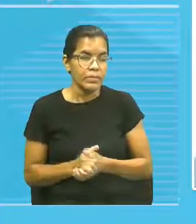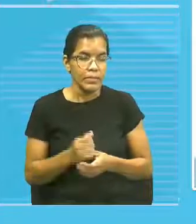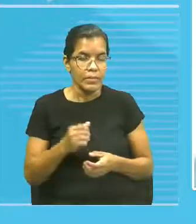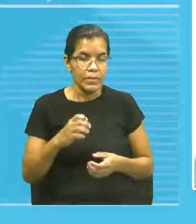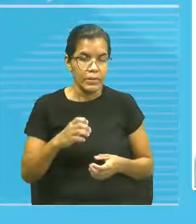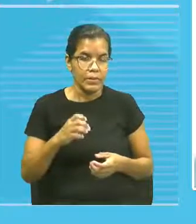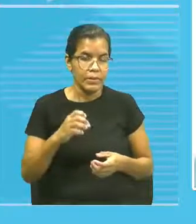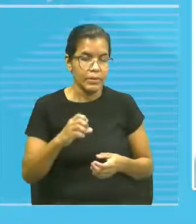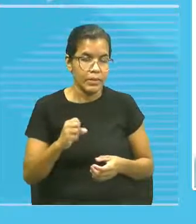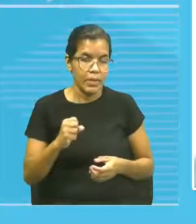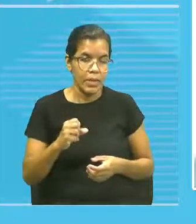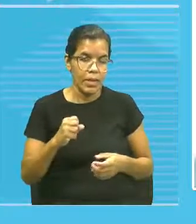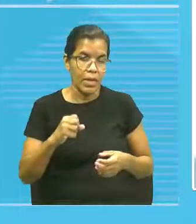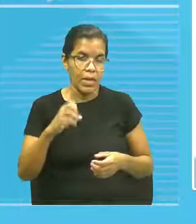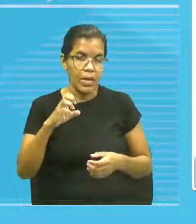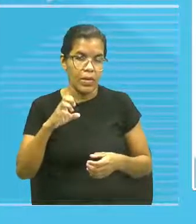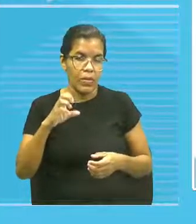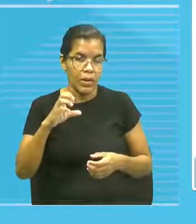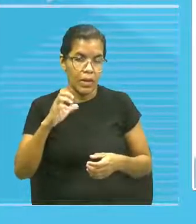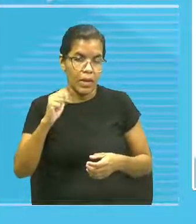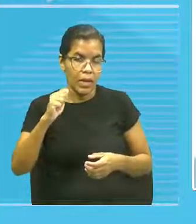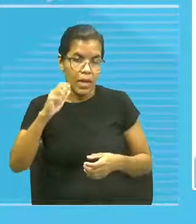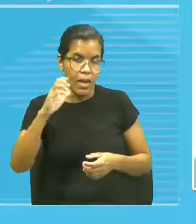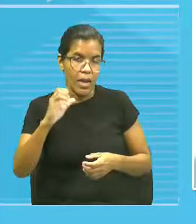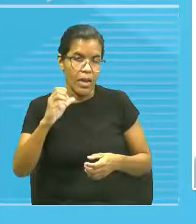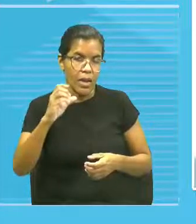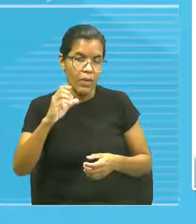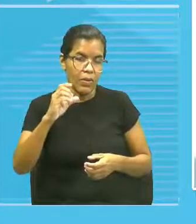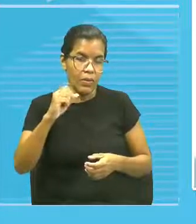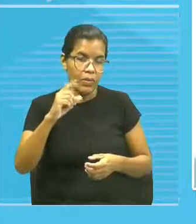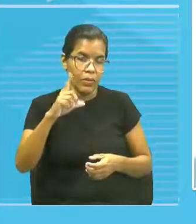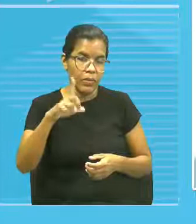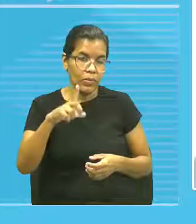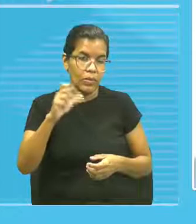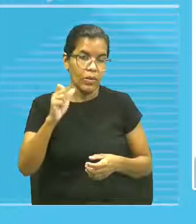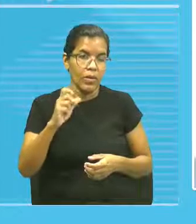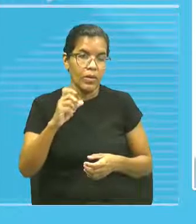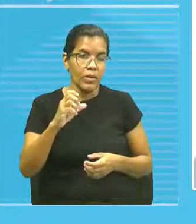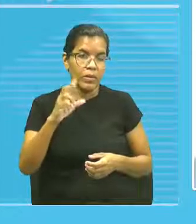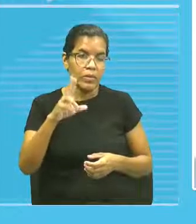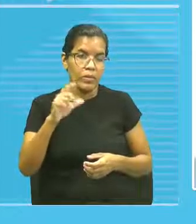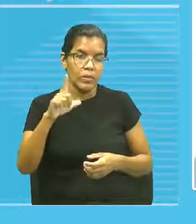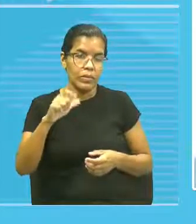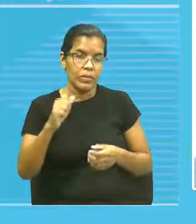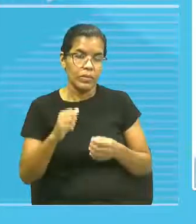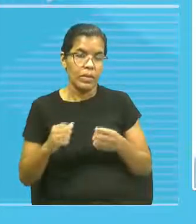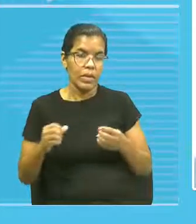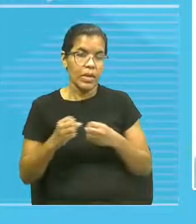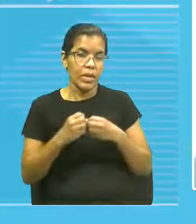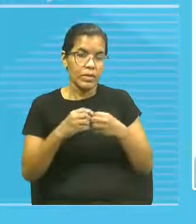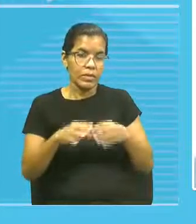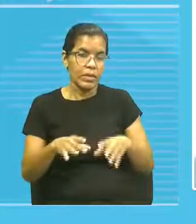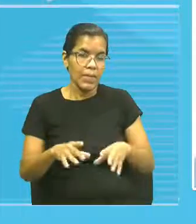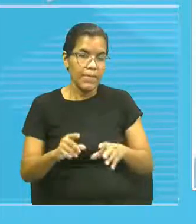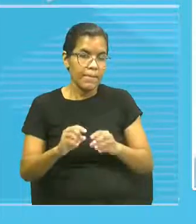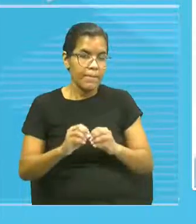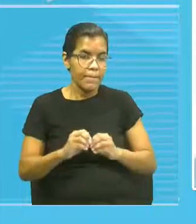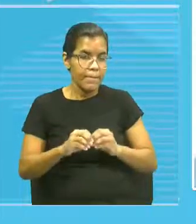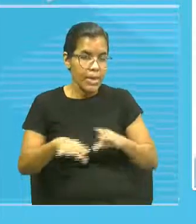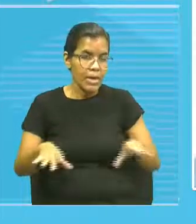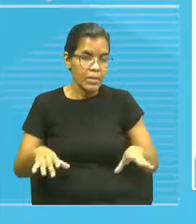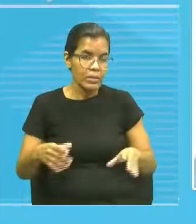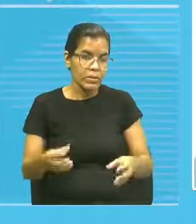do que consumir. Claro que depois que você chegar nesse ponto de estar gastando mais do que,